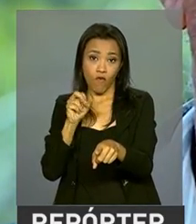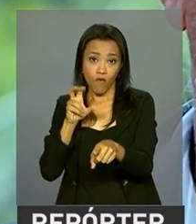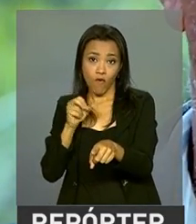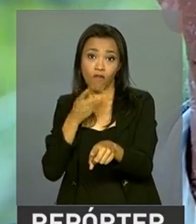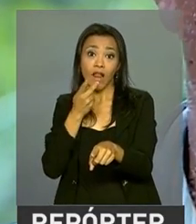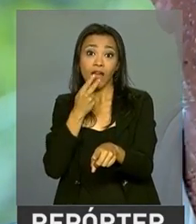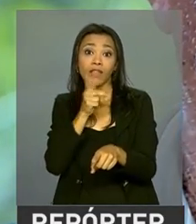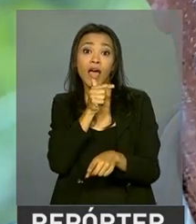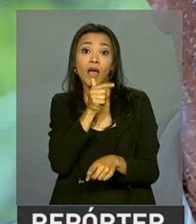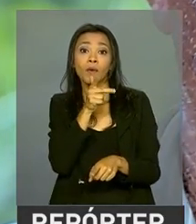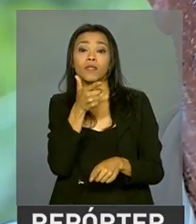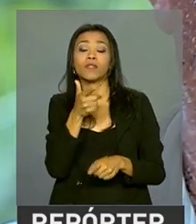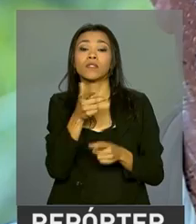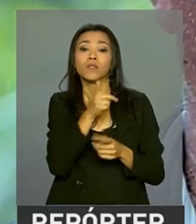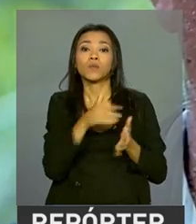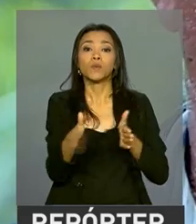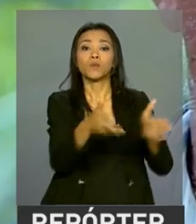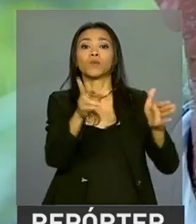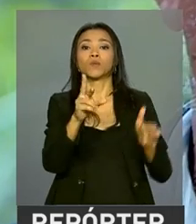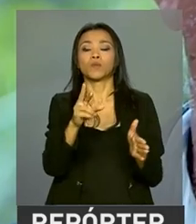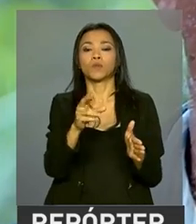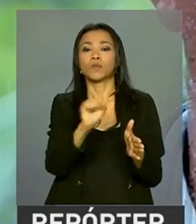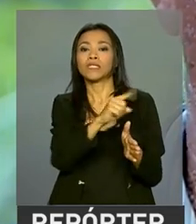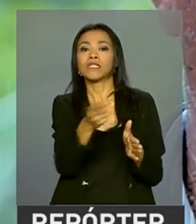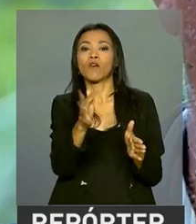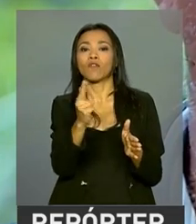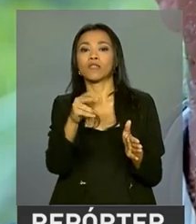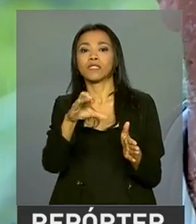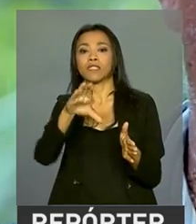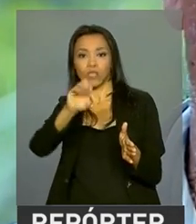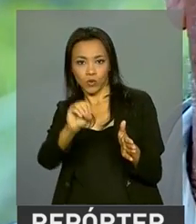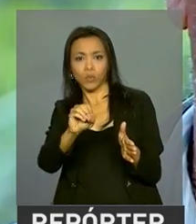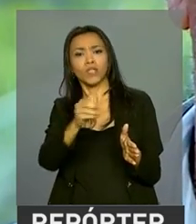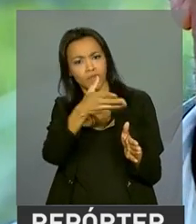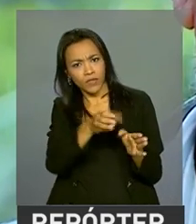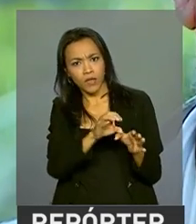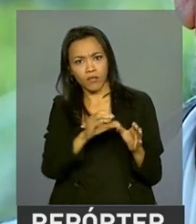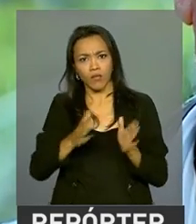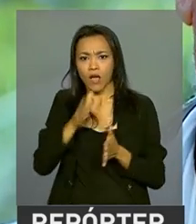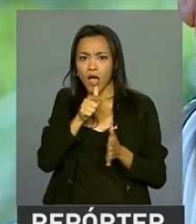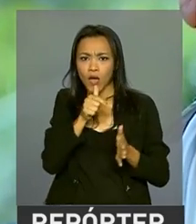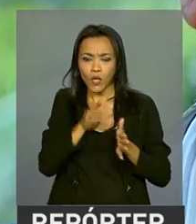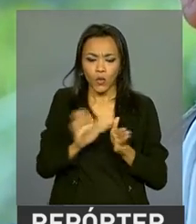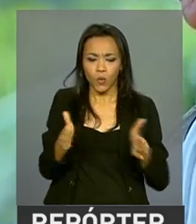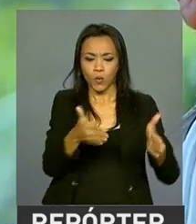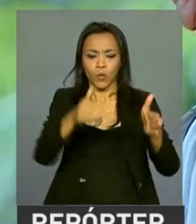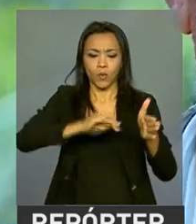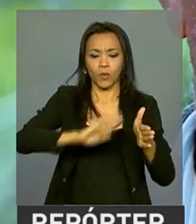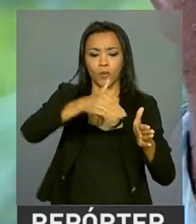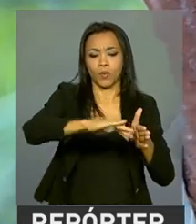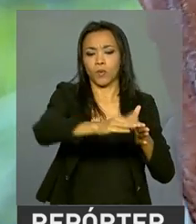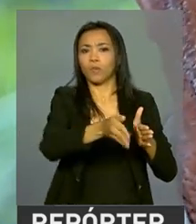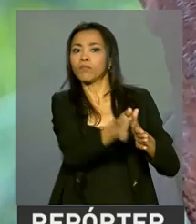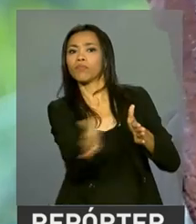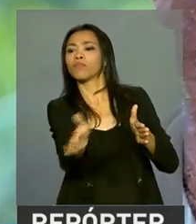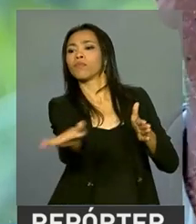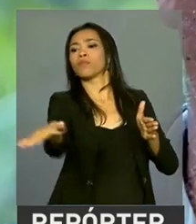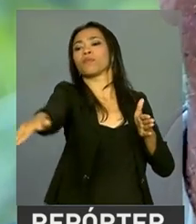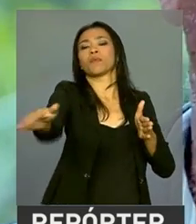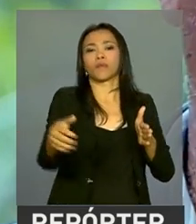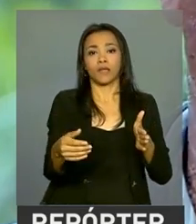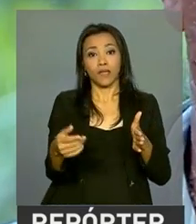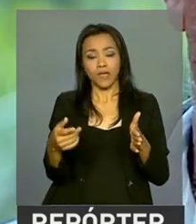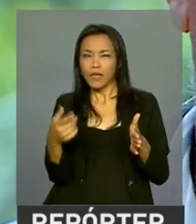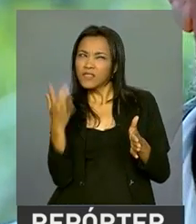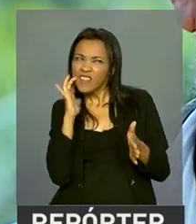do Rio São Francisco, que vinha em canal para aqui para o Nordeste. E nós sempre pedia a Pai, dizia a Pai,